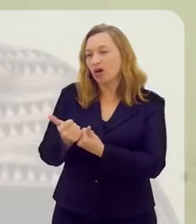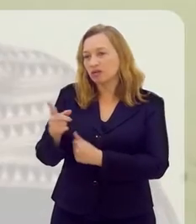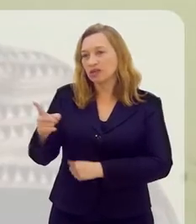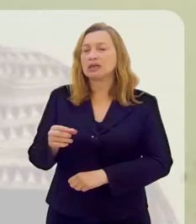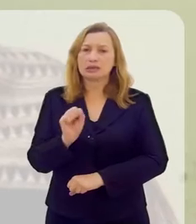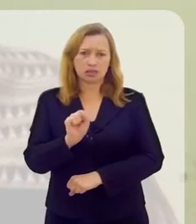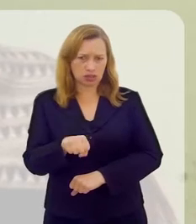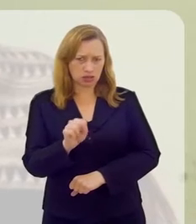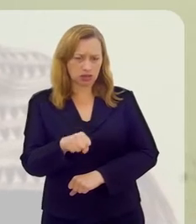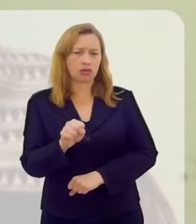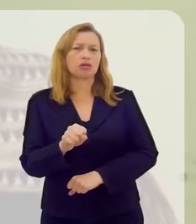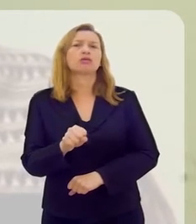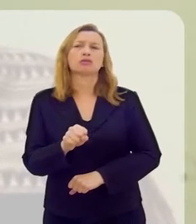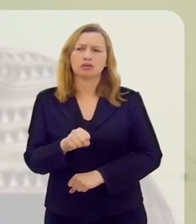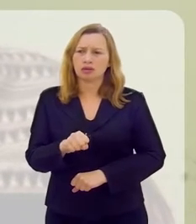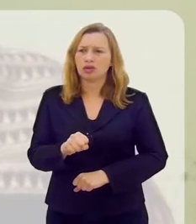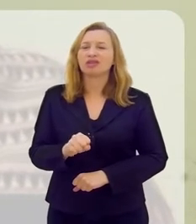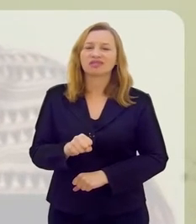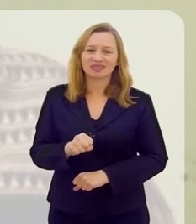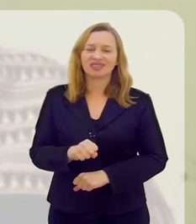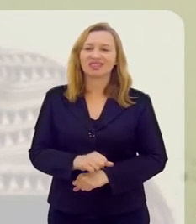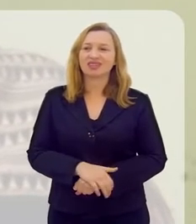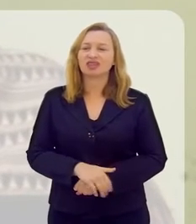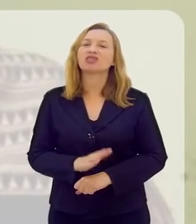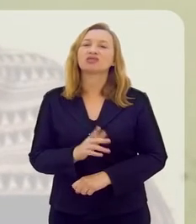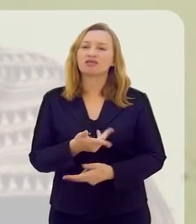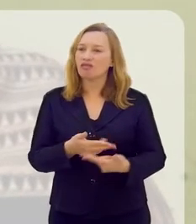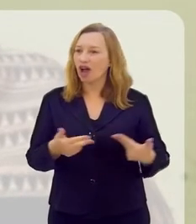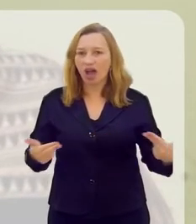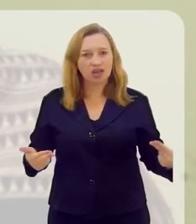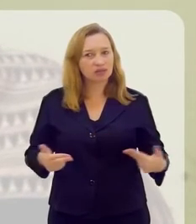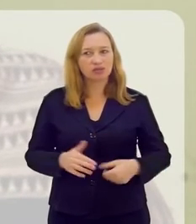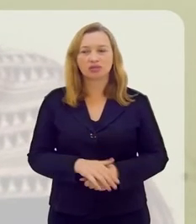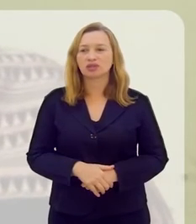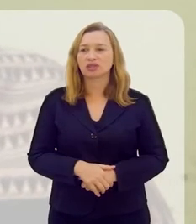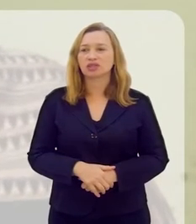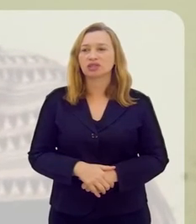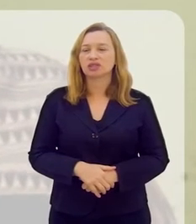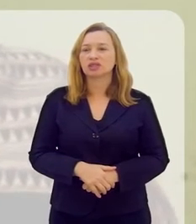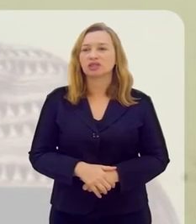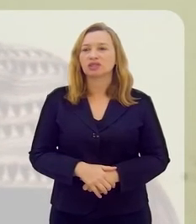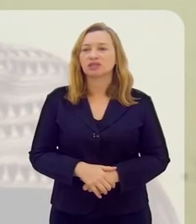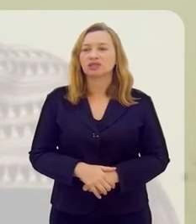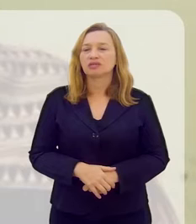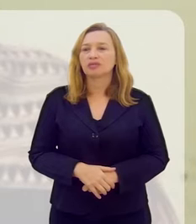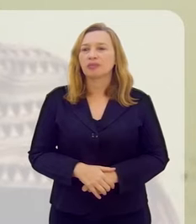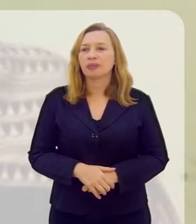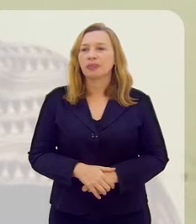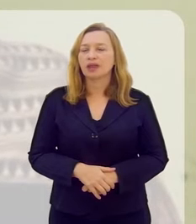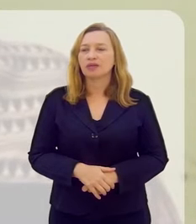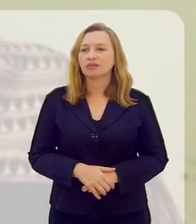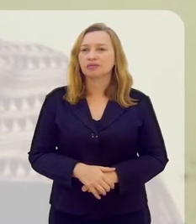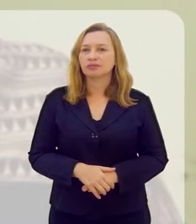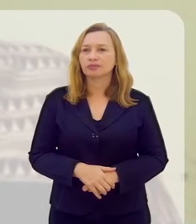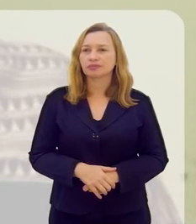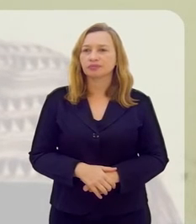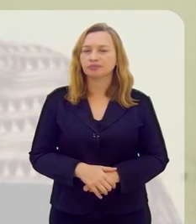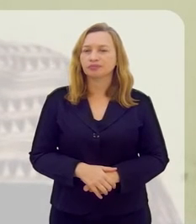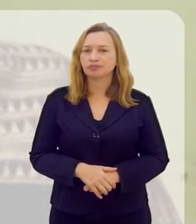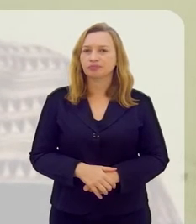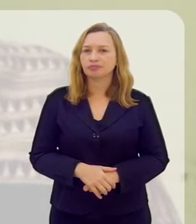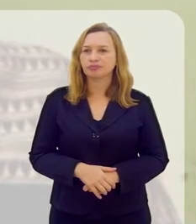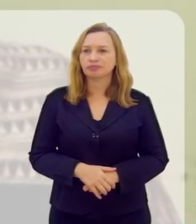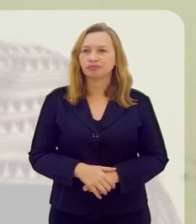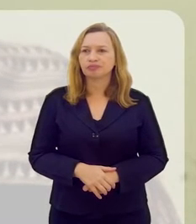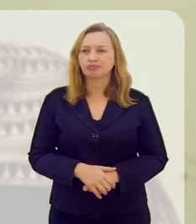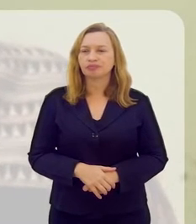mão. Ah, sim. Não, sim, claro. Já há bastante pessoas que